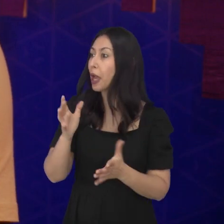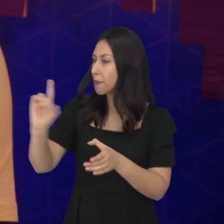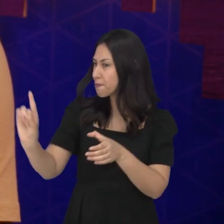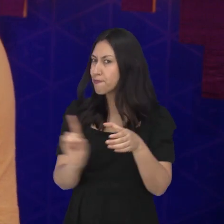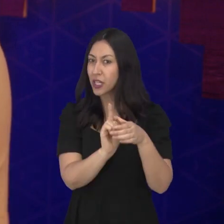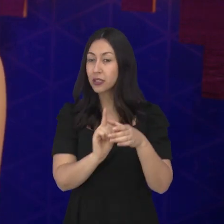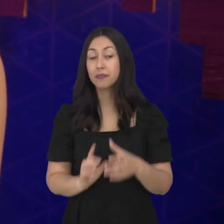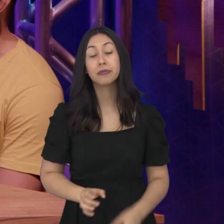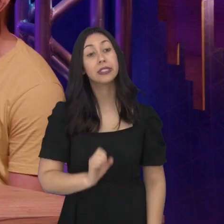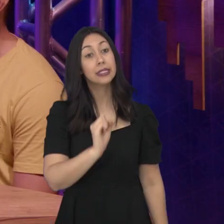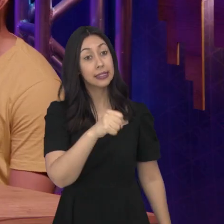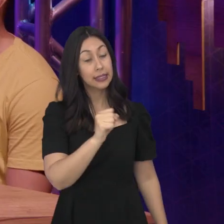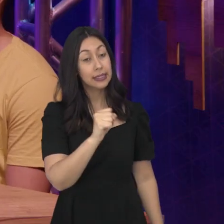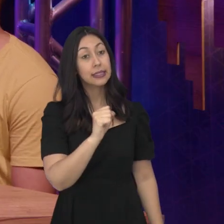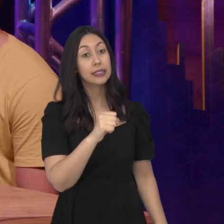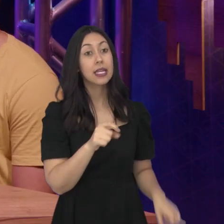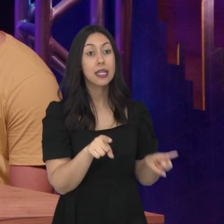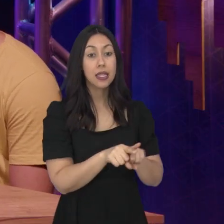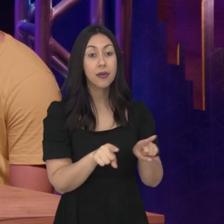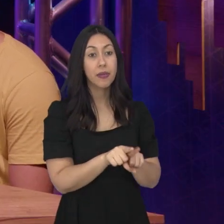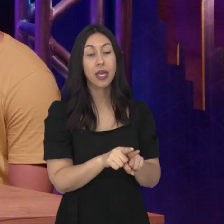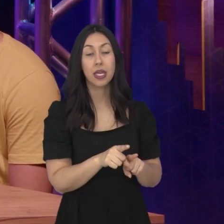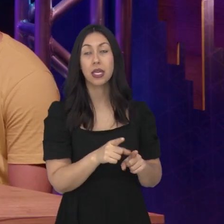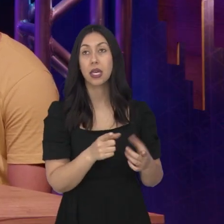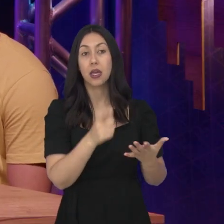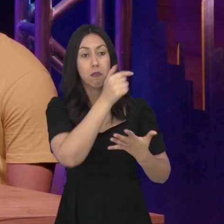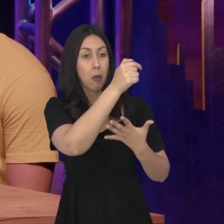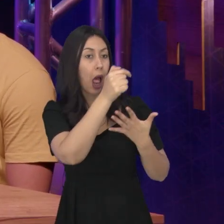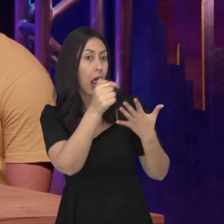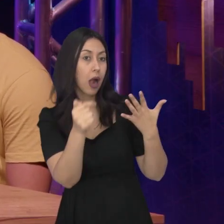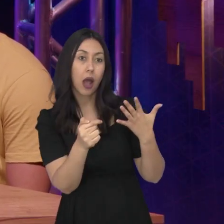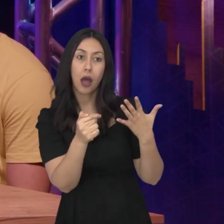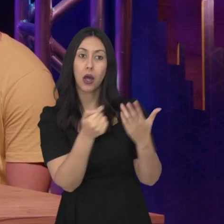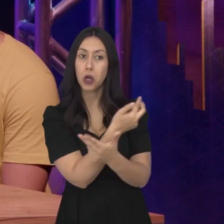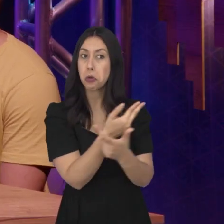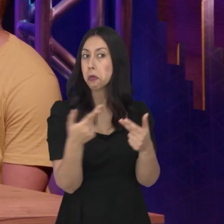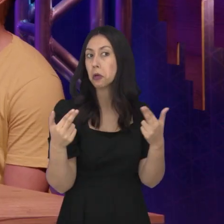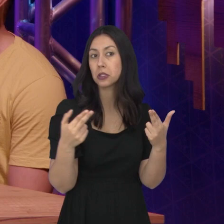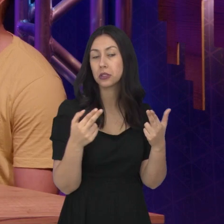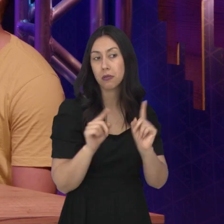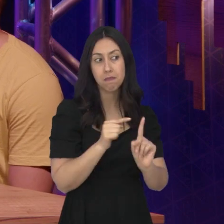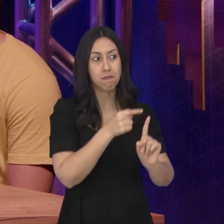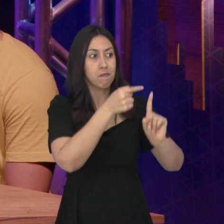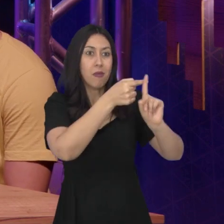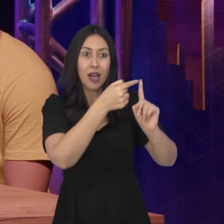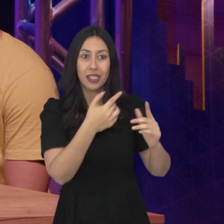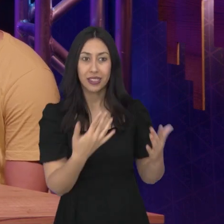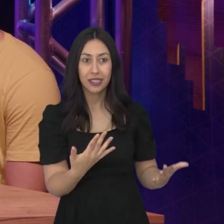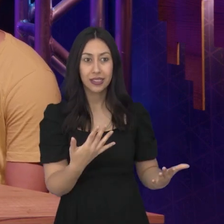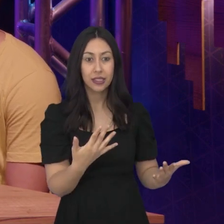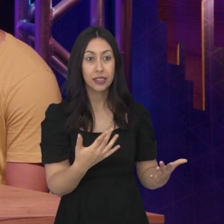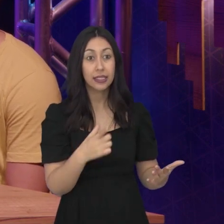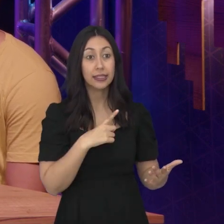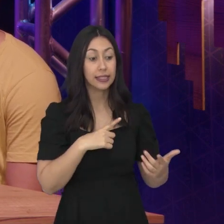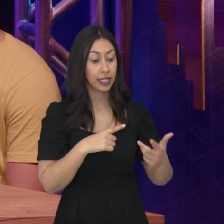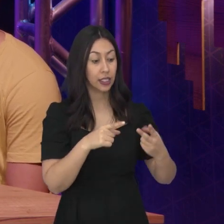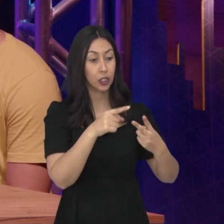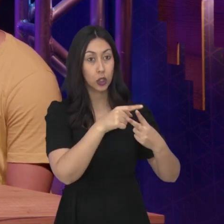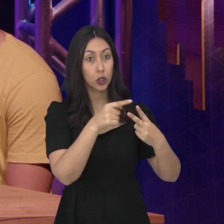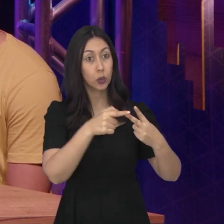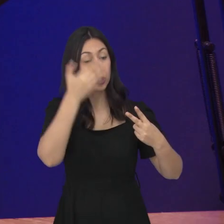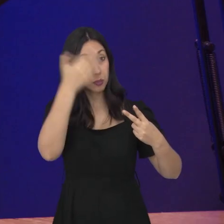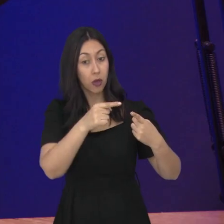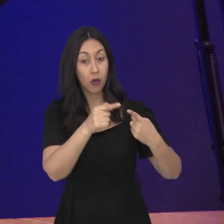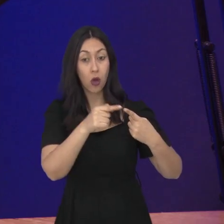lá. Exato, é exatamente assim. Aí tem todas essas questões, né, extracurriculares e do histórico. E daí também tem duas provas,